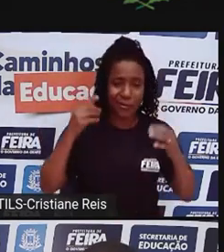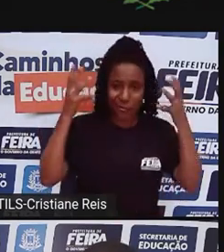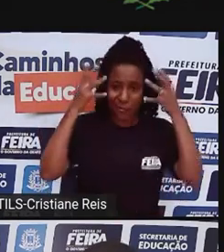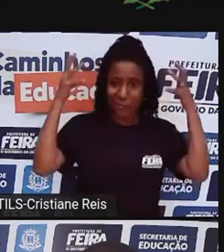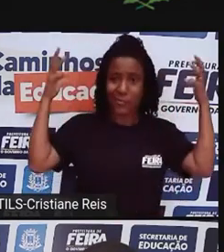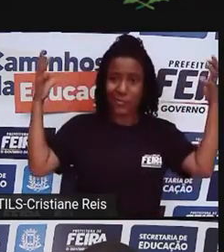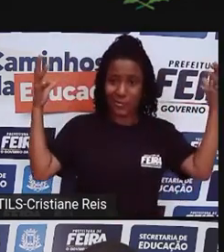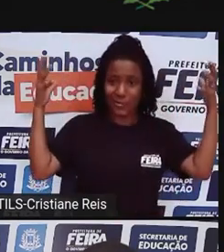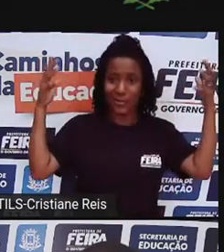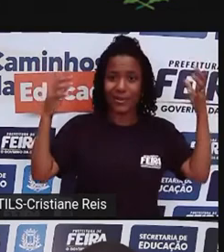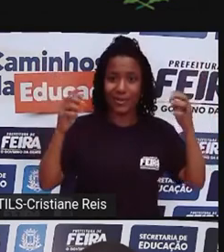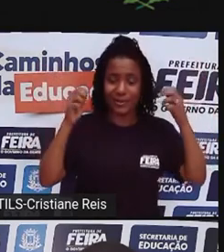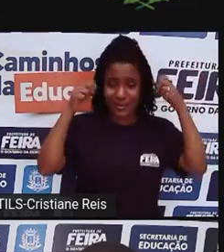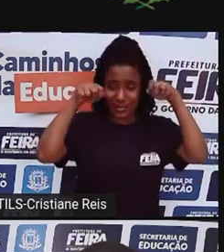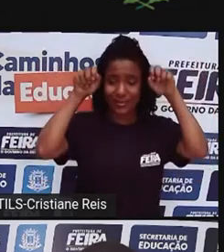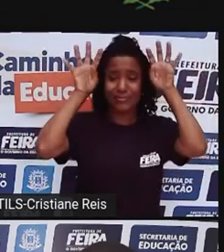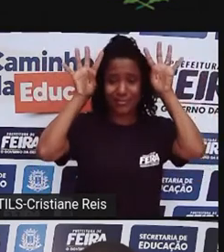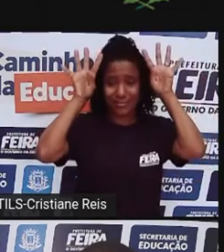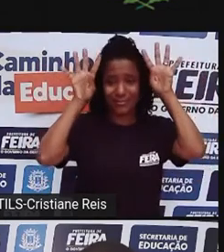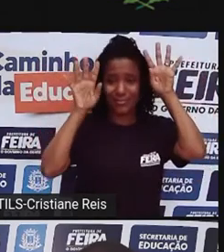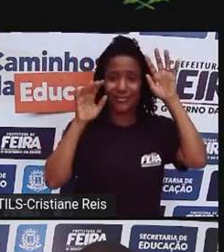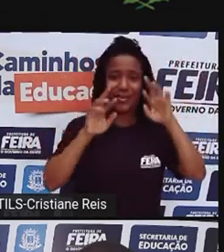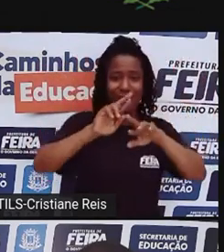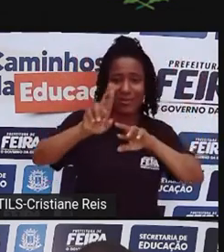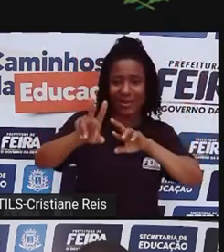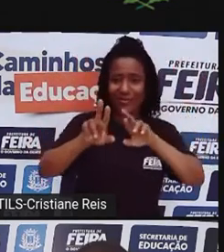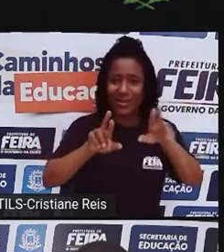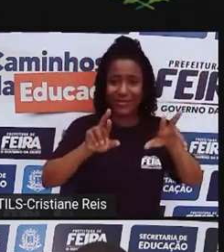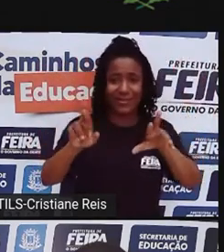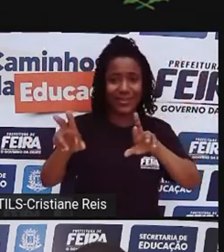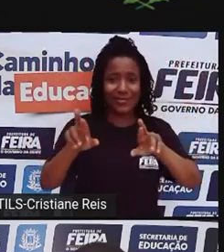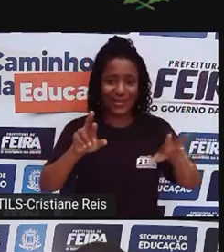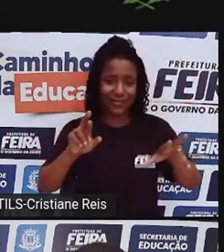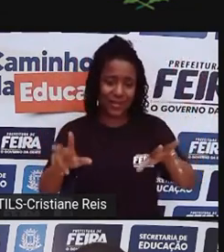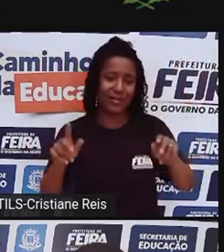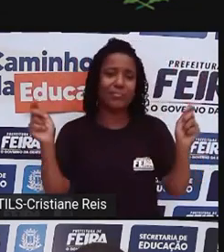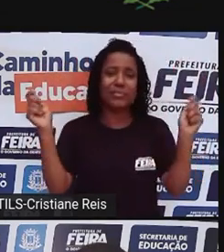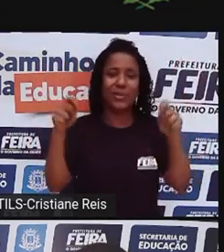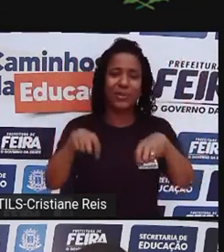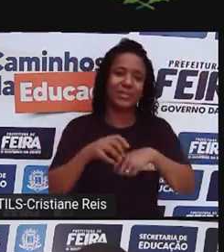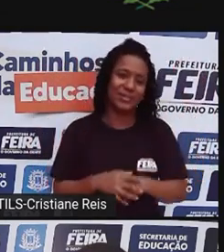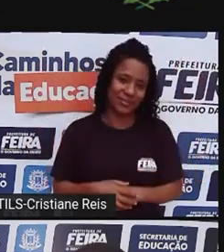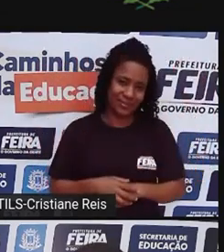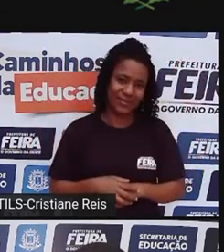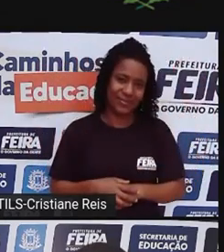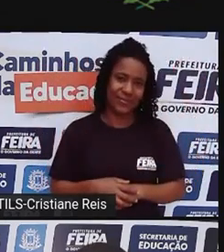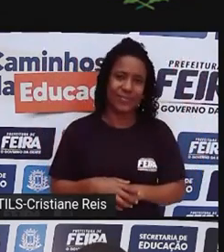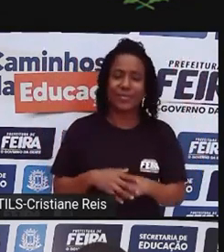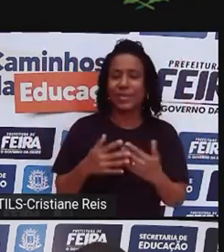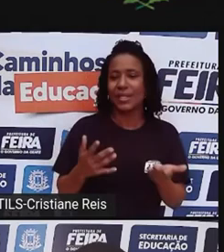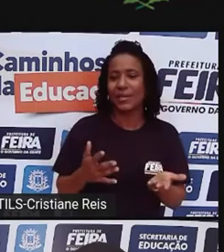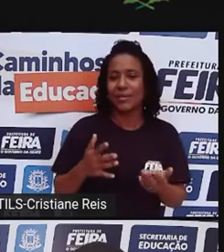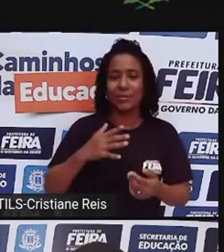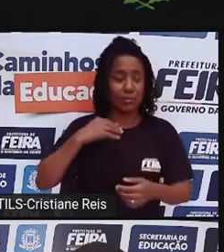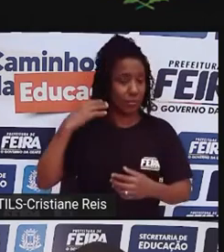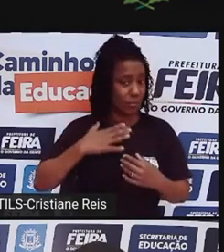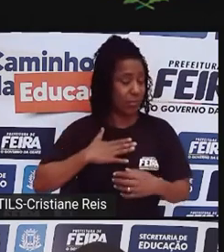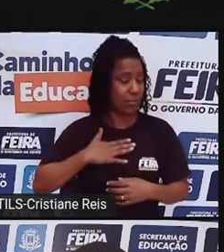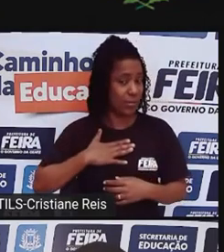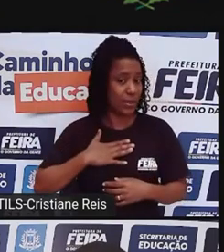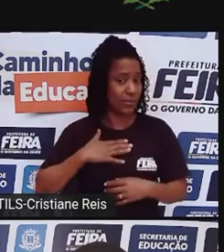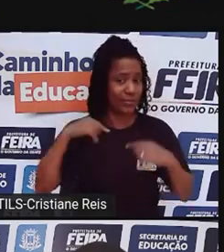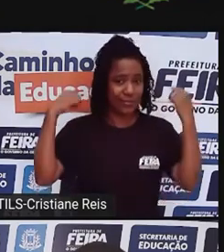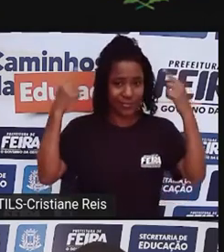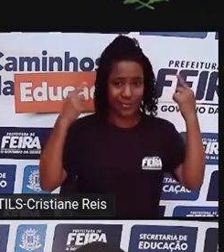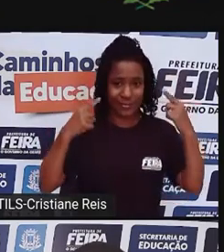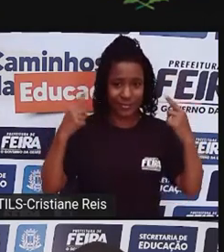o nosso cabelo tem diferentes texturas. Uma mesma pessoa pode ter diferentes curvaturas. Por exemplo, o meu cabelo, ele é mais frente,